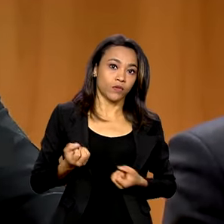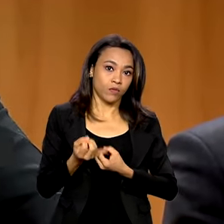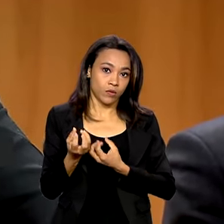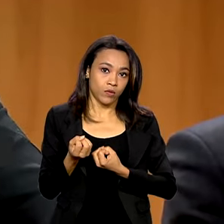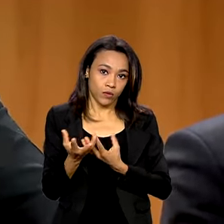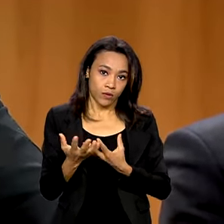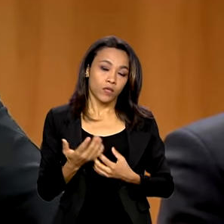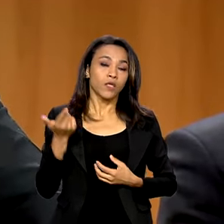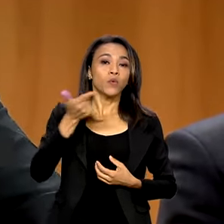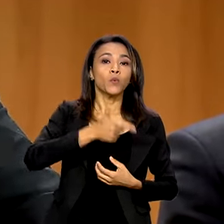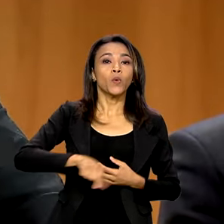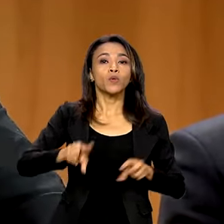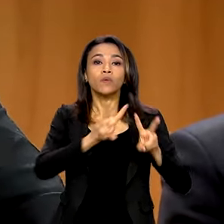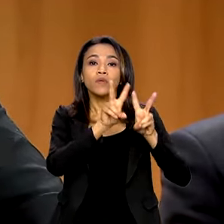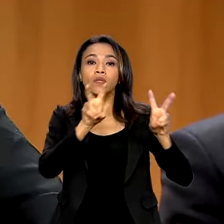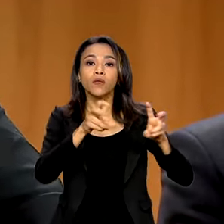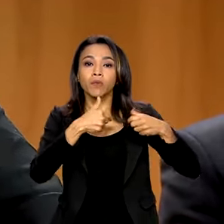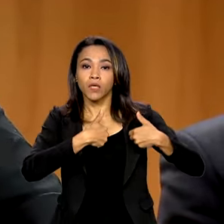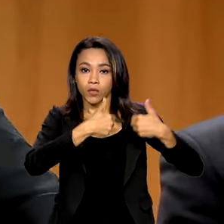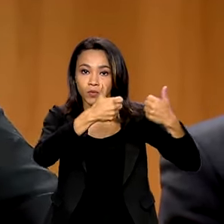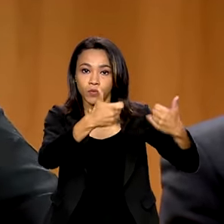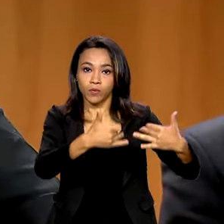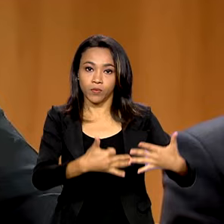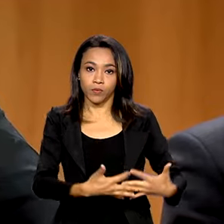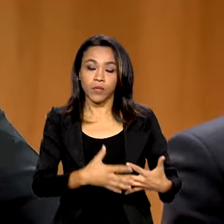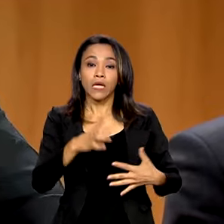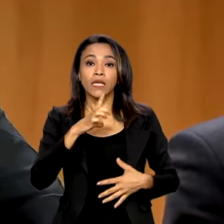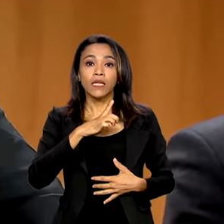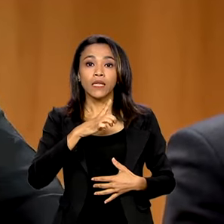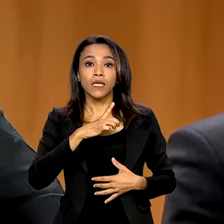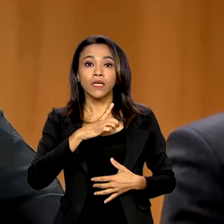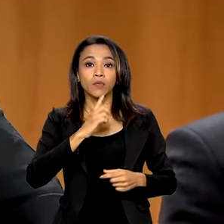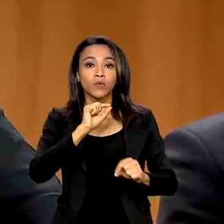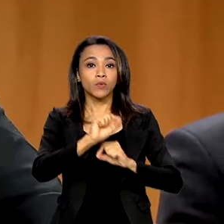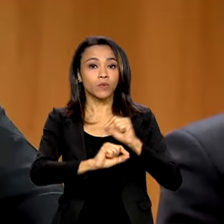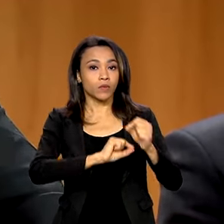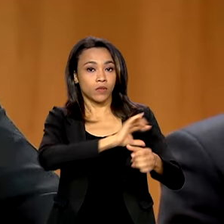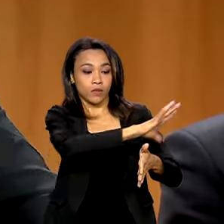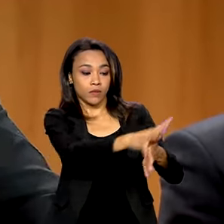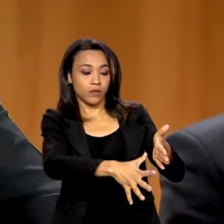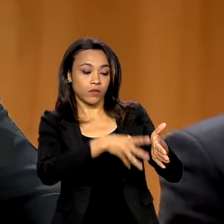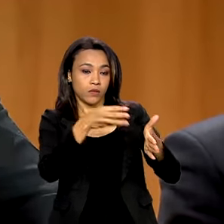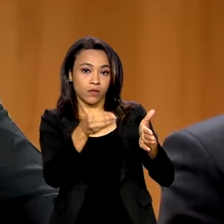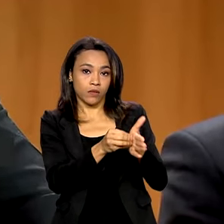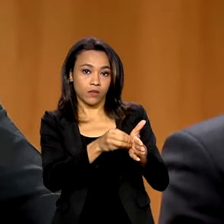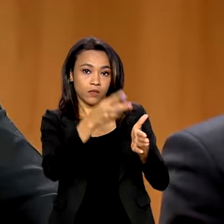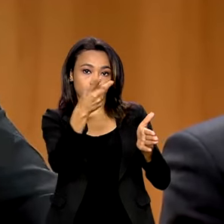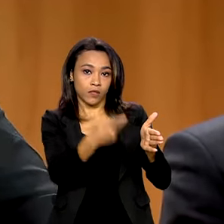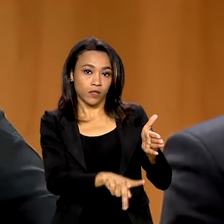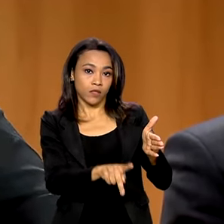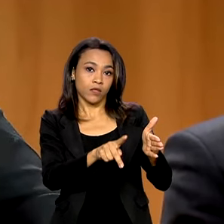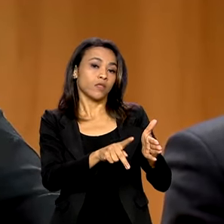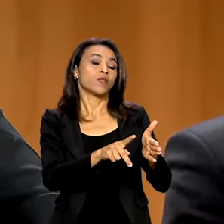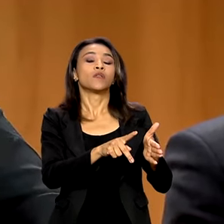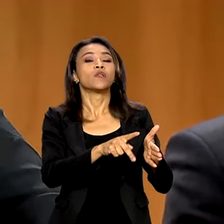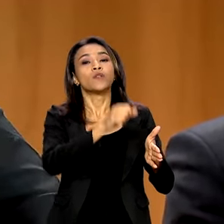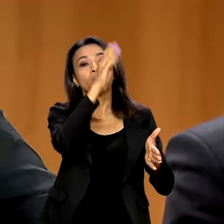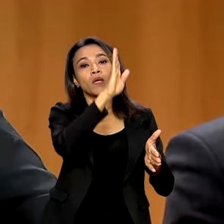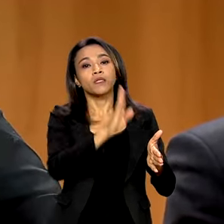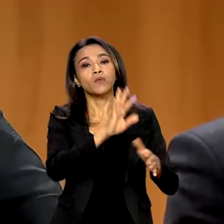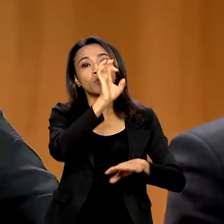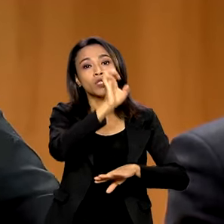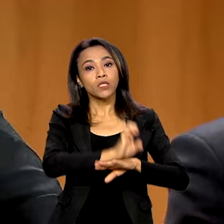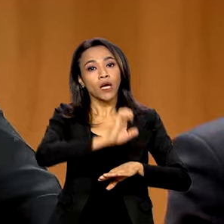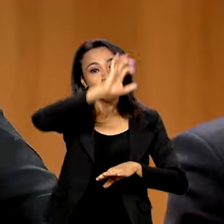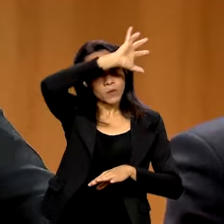abordo é que nós temos na Amazônia brasileira, especialmente no estado do Amazonas,